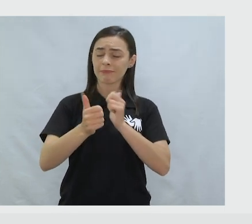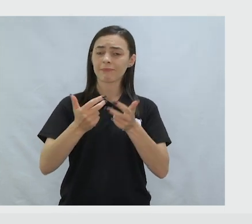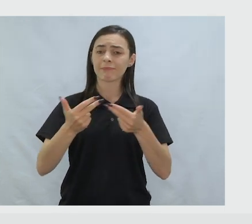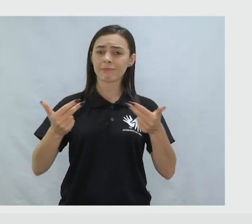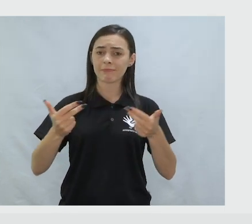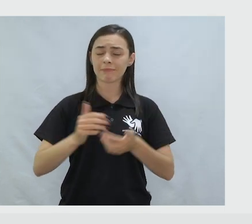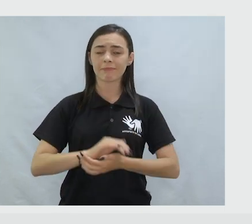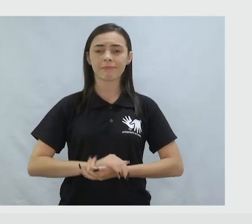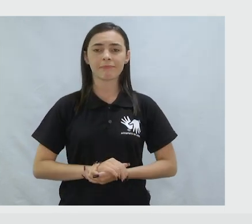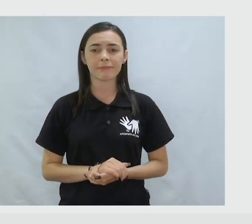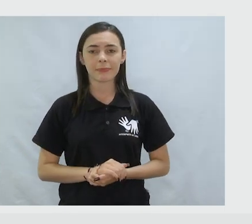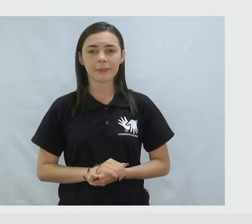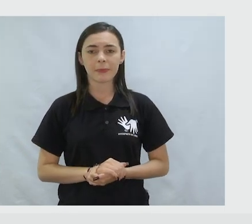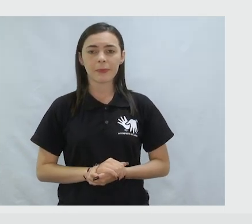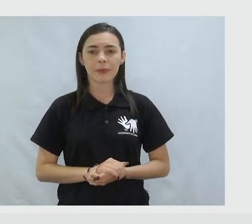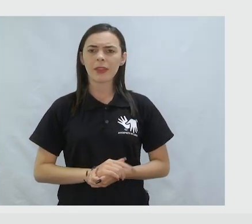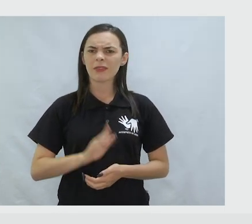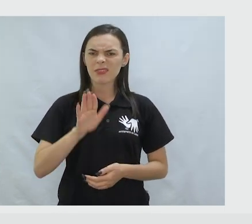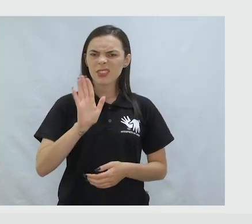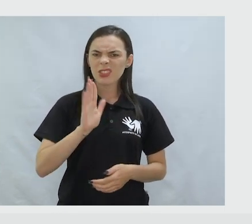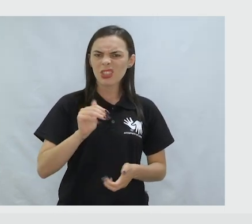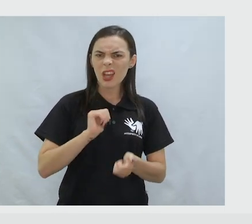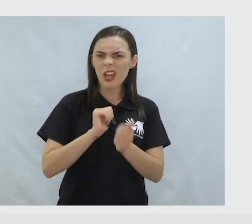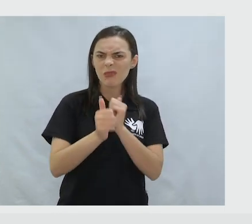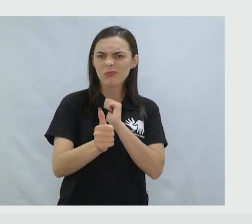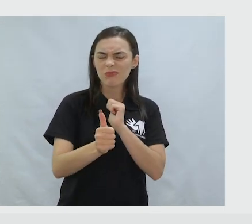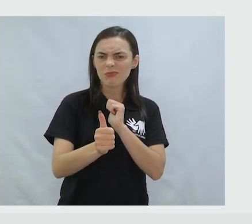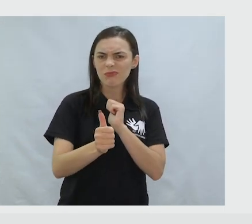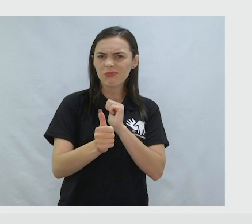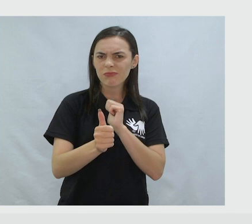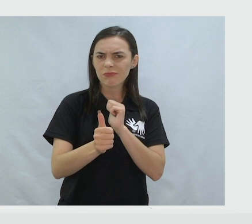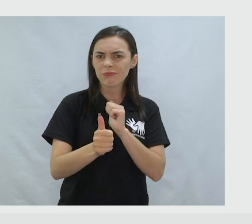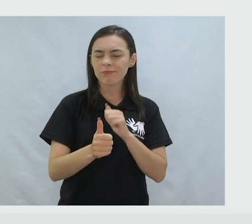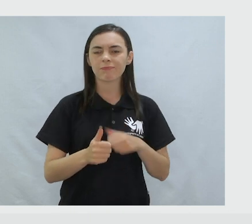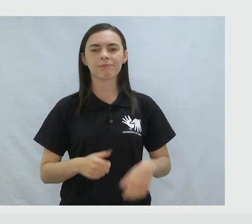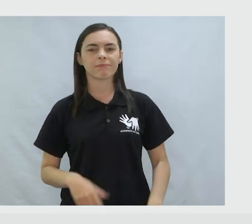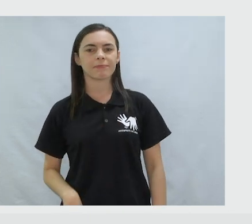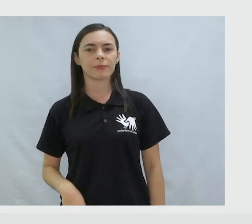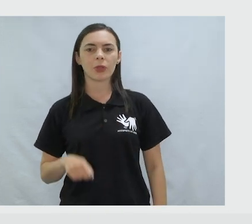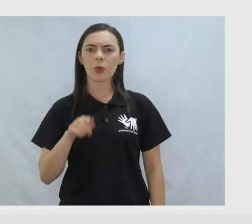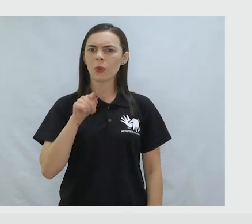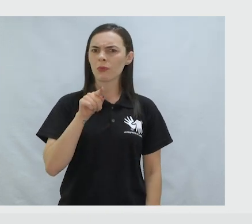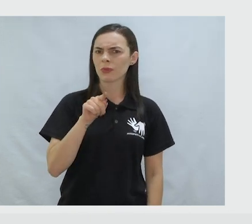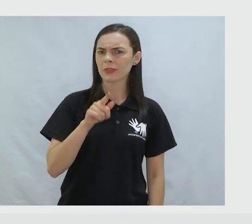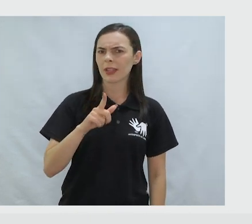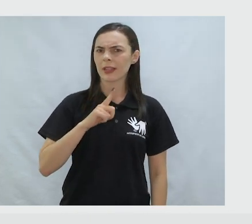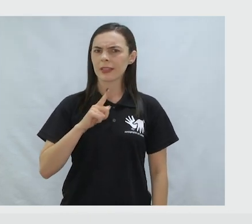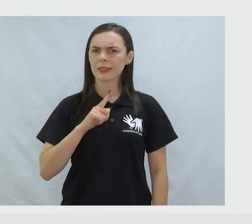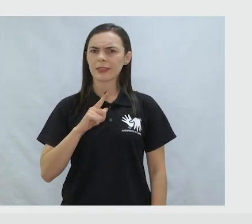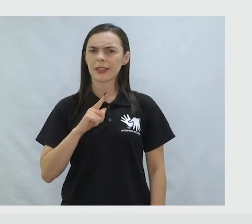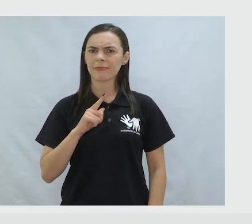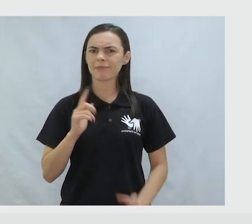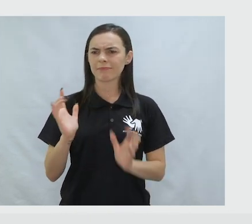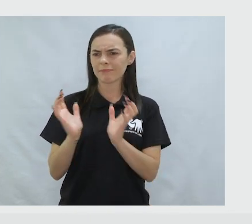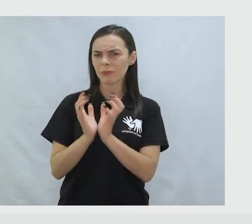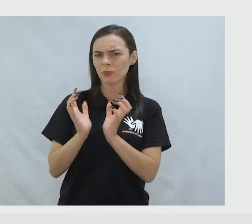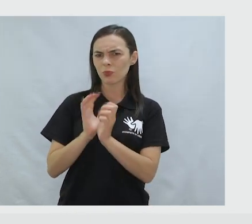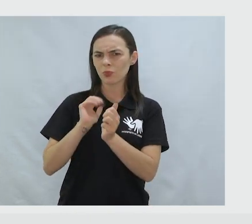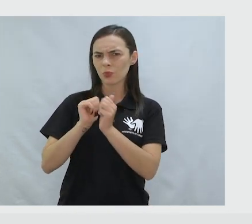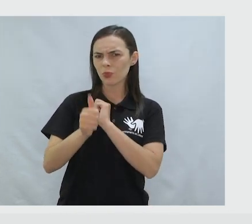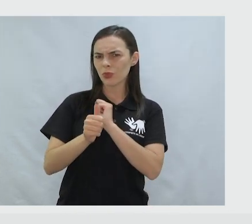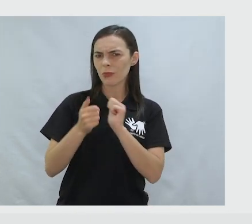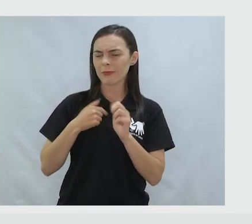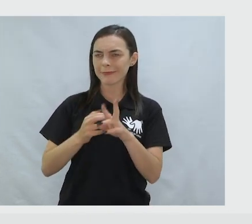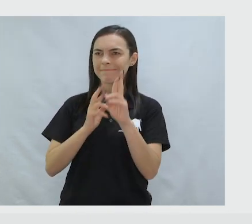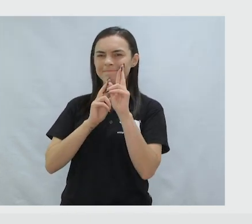De futebol. Você já jogou o jogo de futebol? Você torce para algum time do